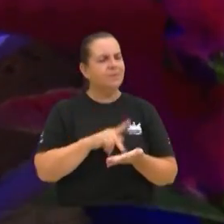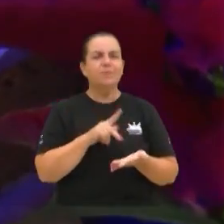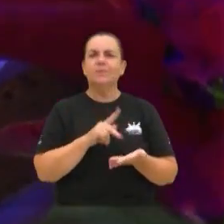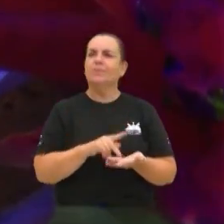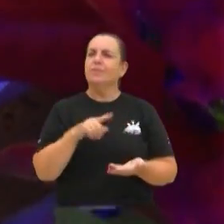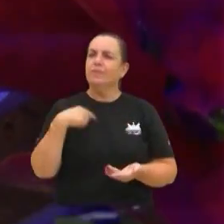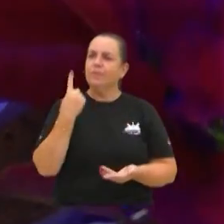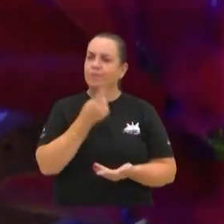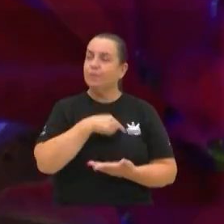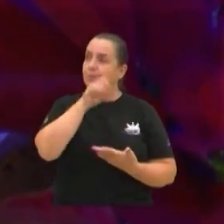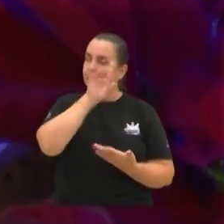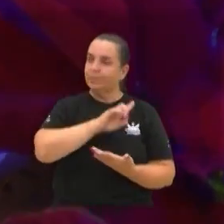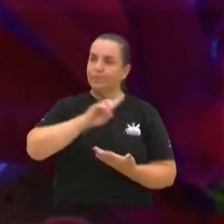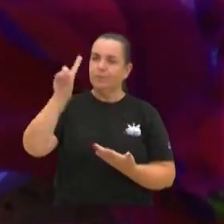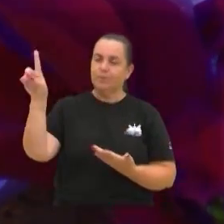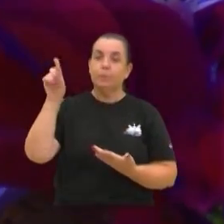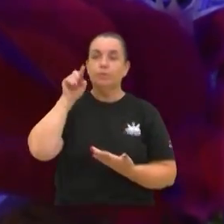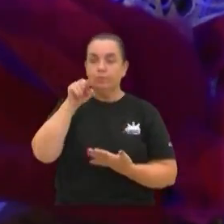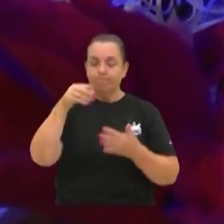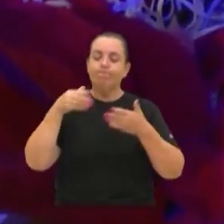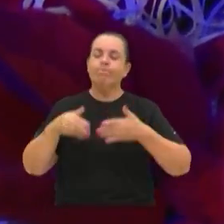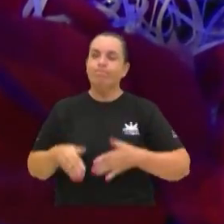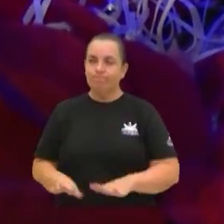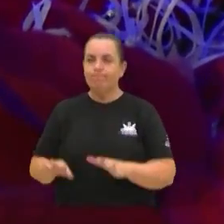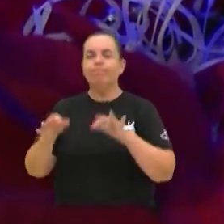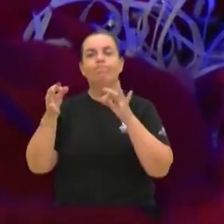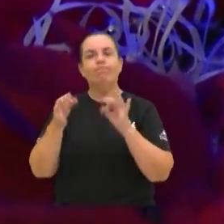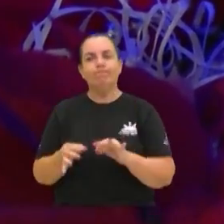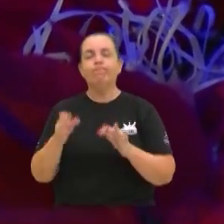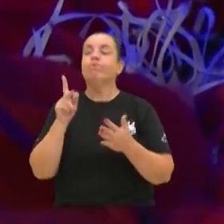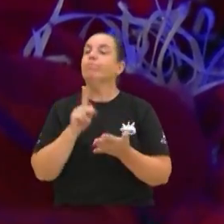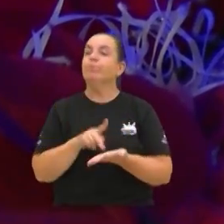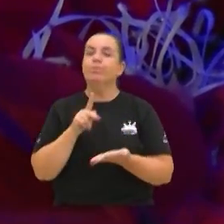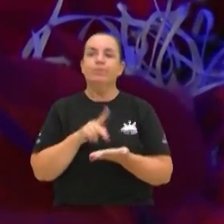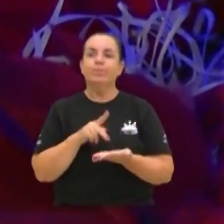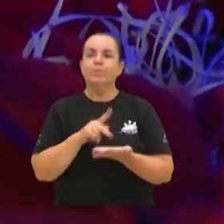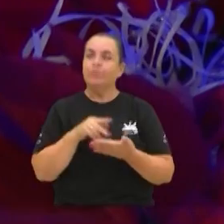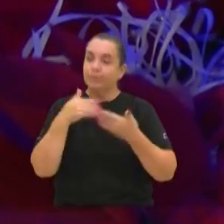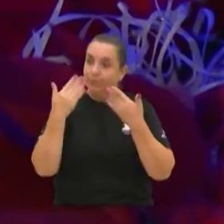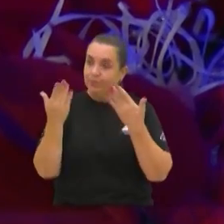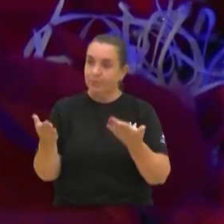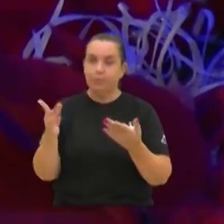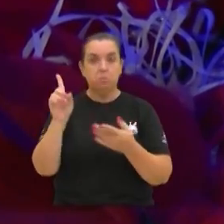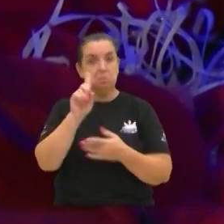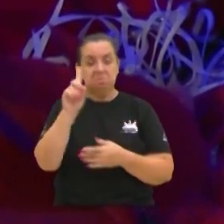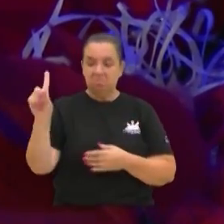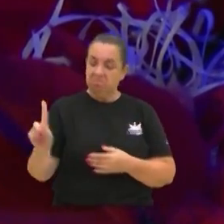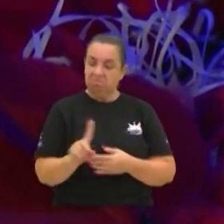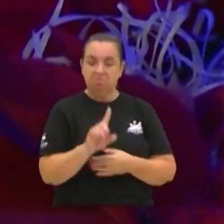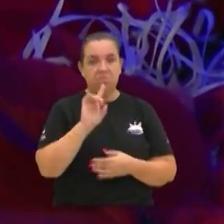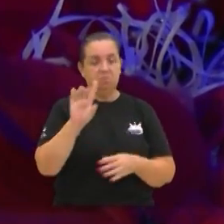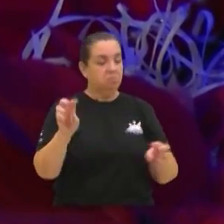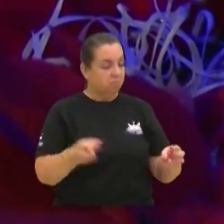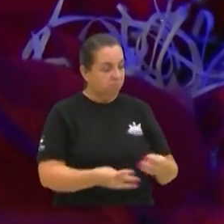Verdadeiramente é aquele que devia nascer. Verdadeiramente ele não veio só para os judeus. E